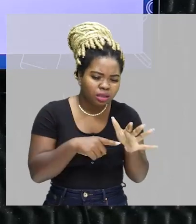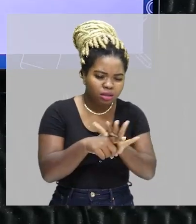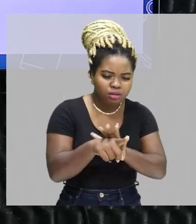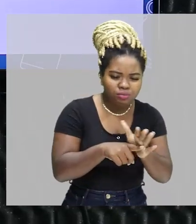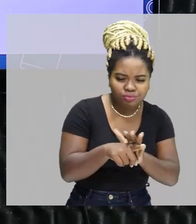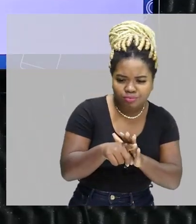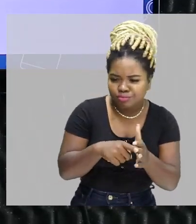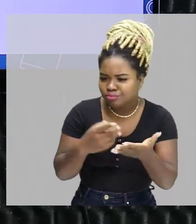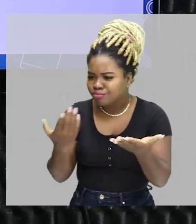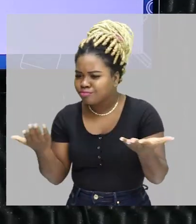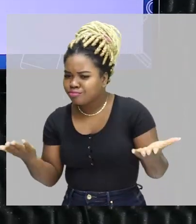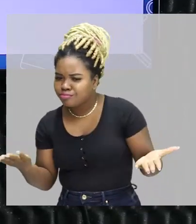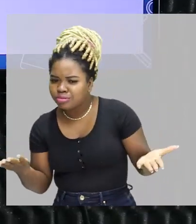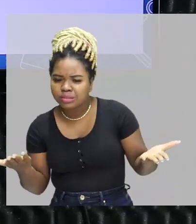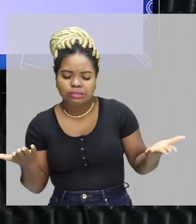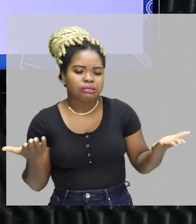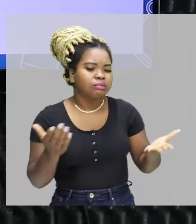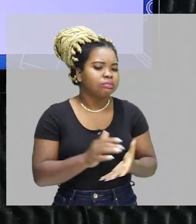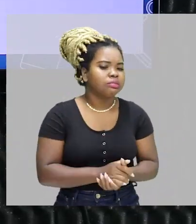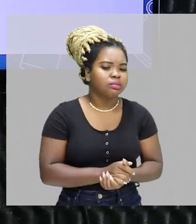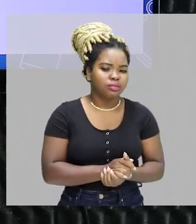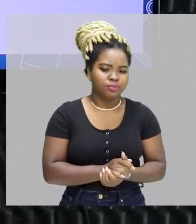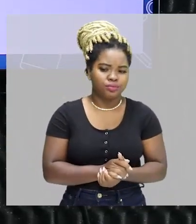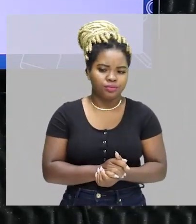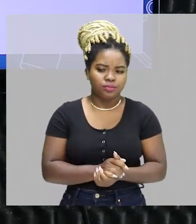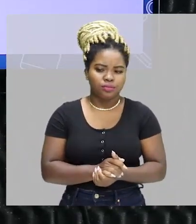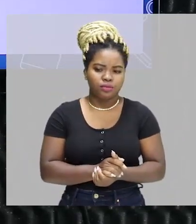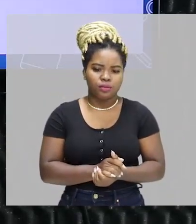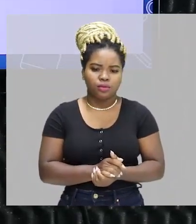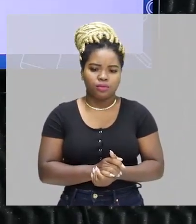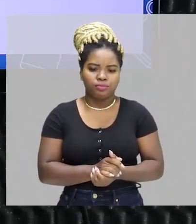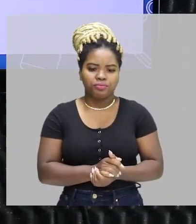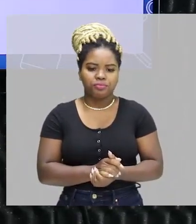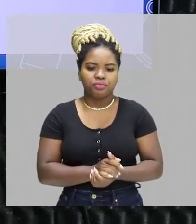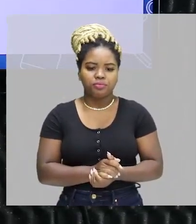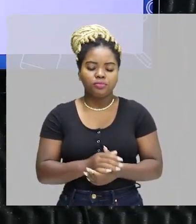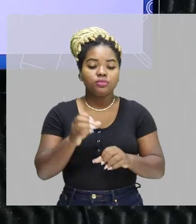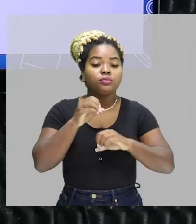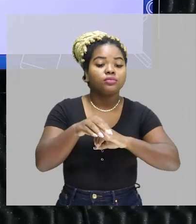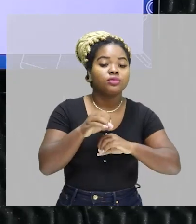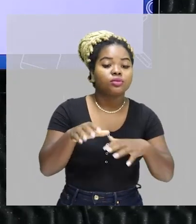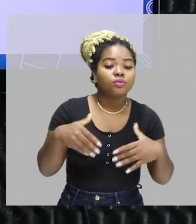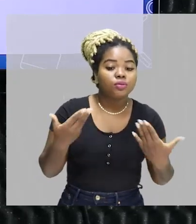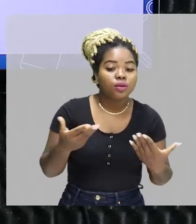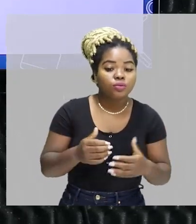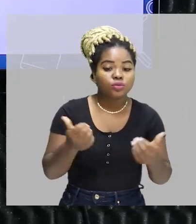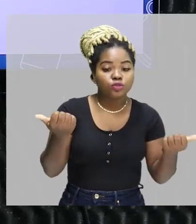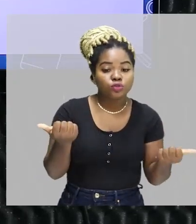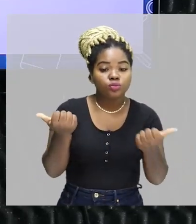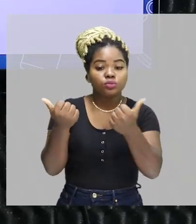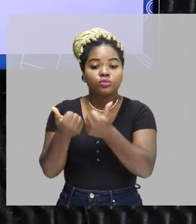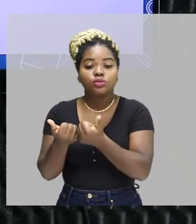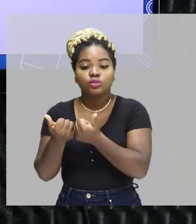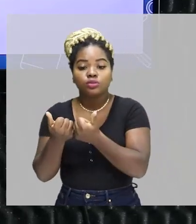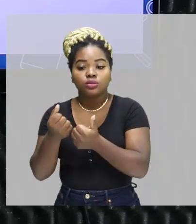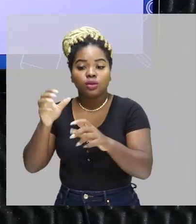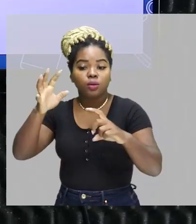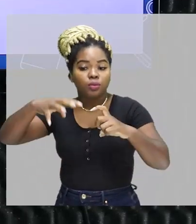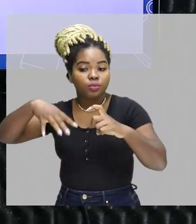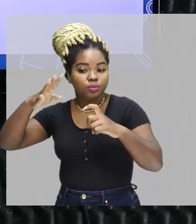mais sistemáticas e se opondo à cosmogonia? A grande dica aí, olha, substituição ao